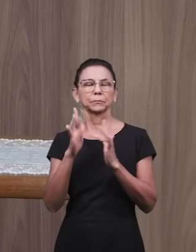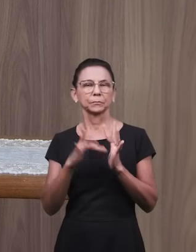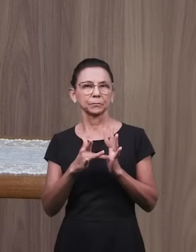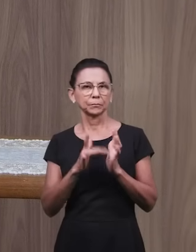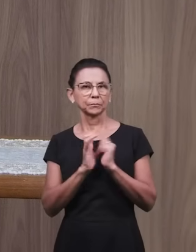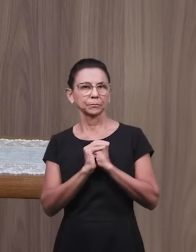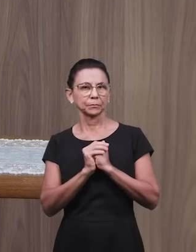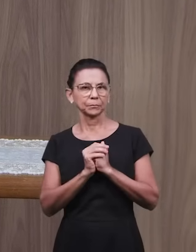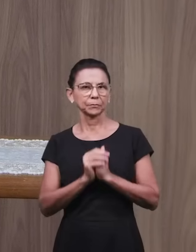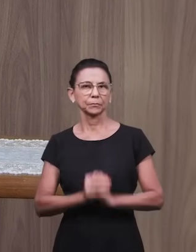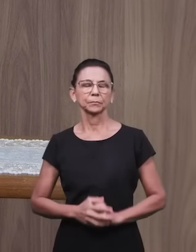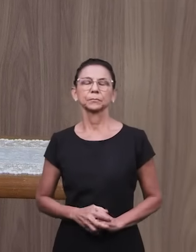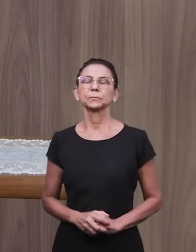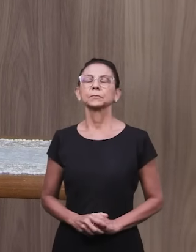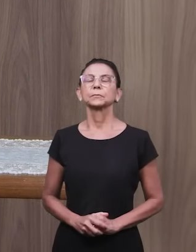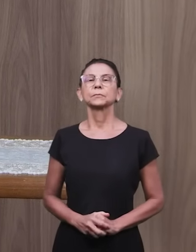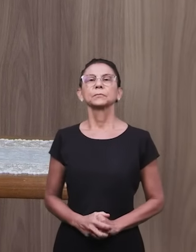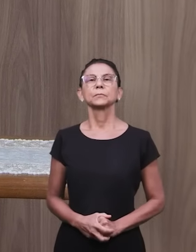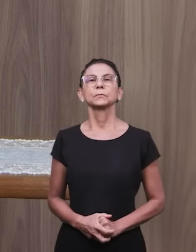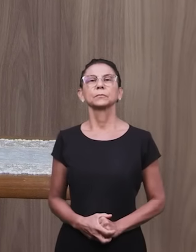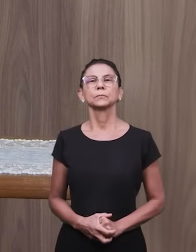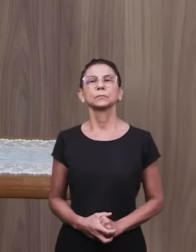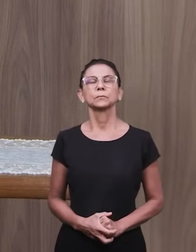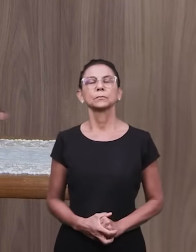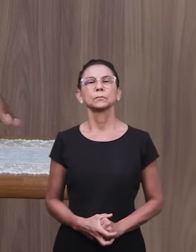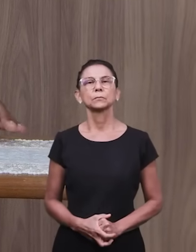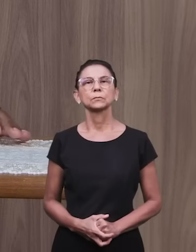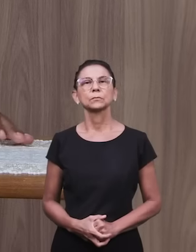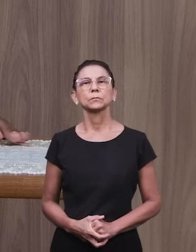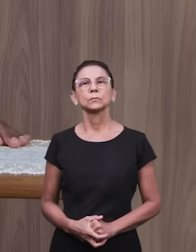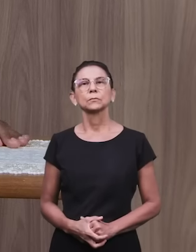do Senhor Jesus. Amém. Glória a Deus.